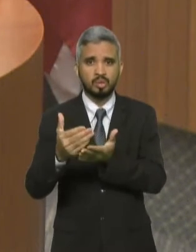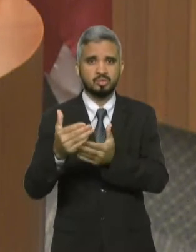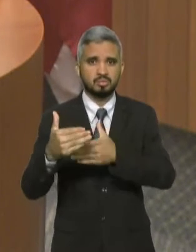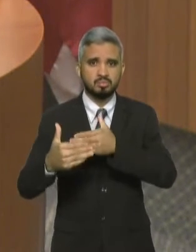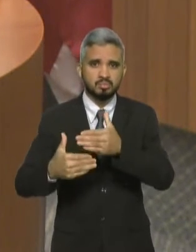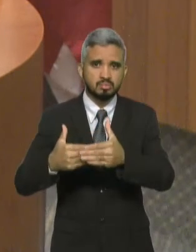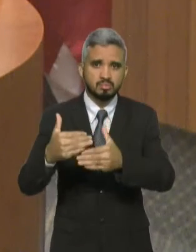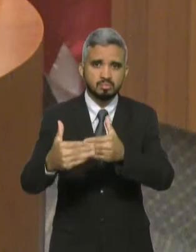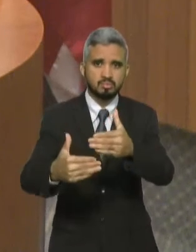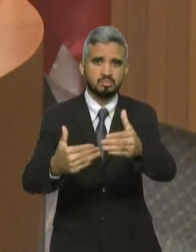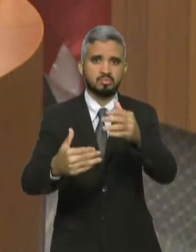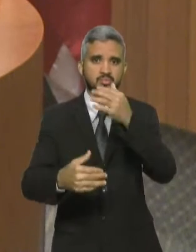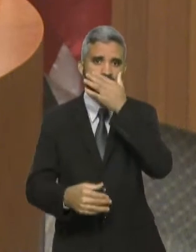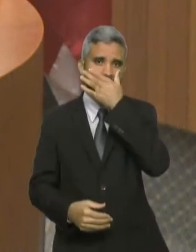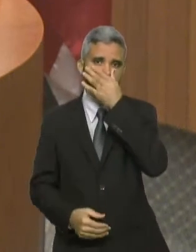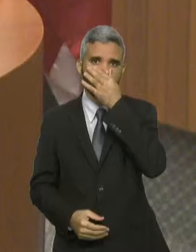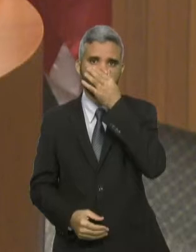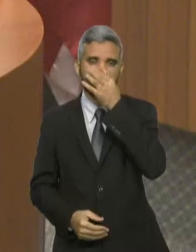é